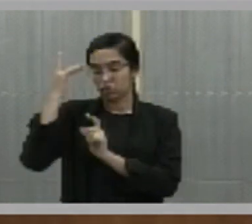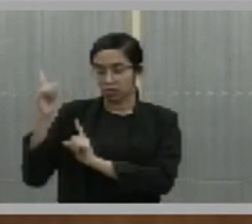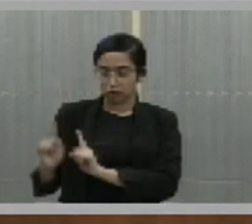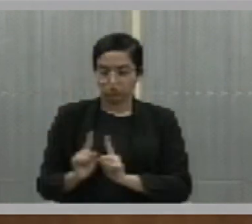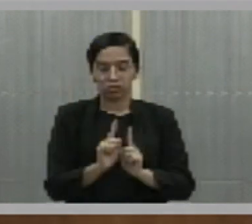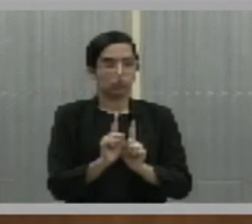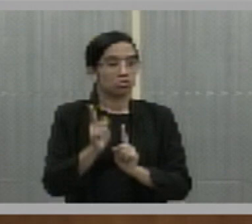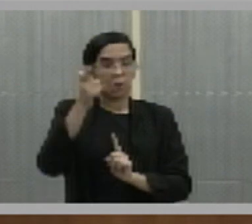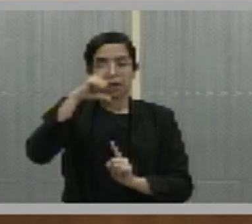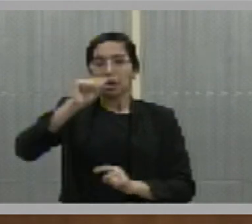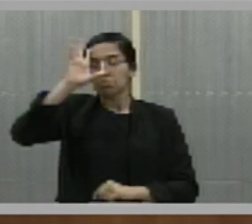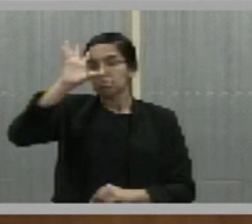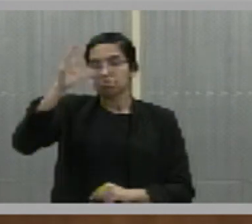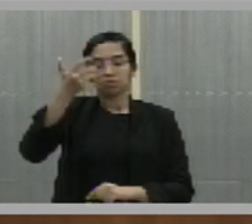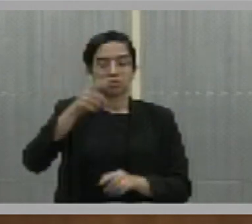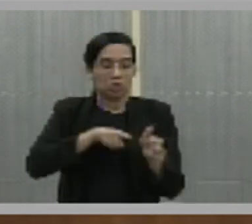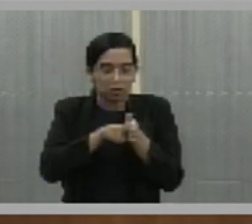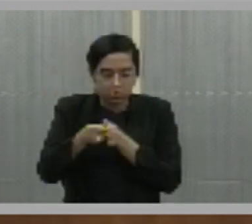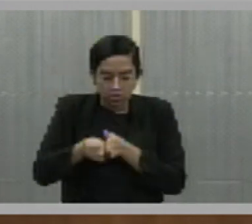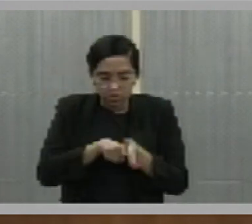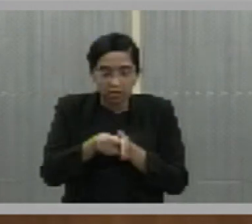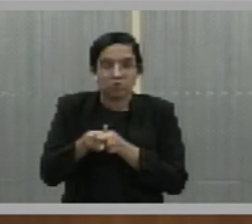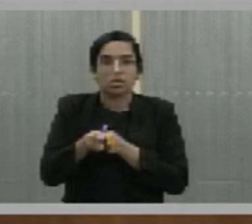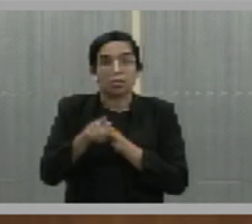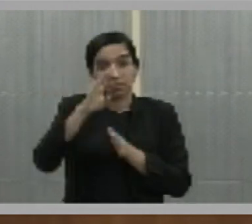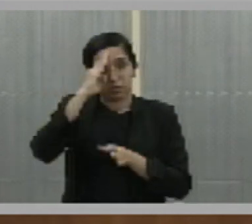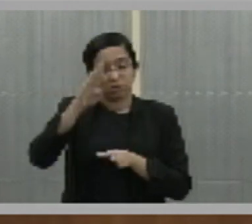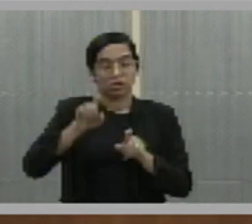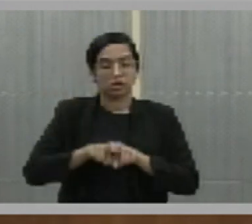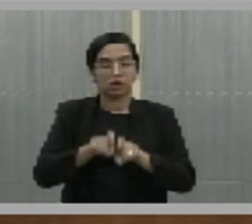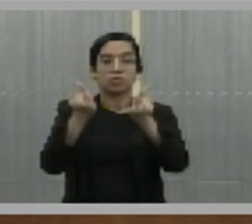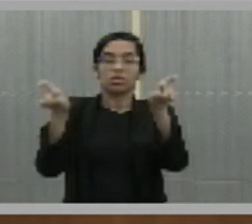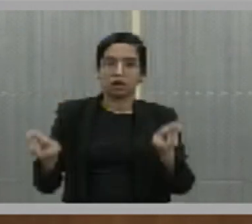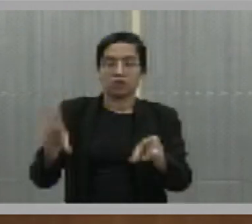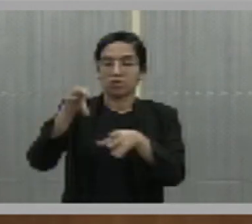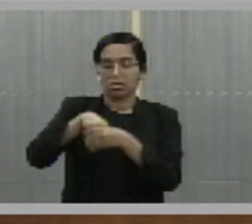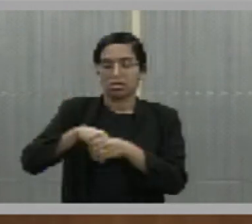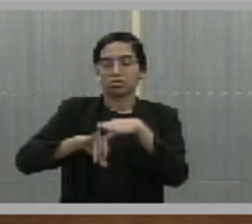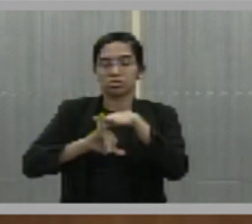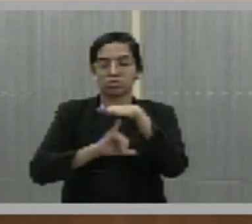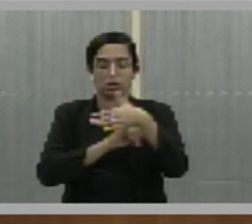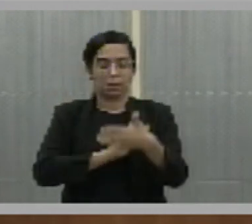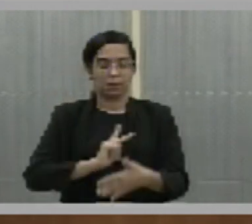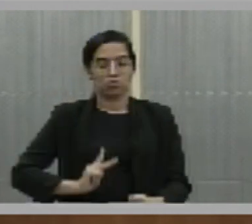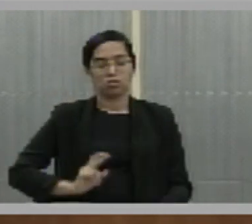consultas e exames, inclusive os ginecológicos, nos estabelecimentos públicos